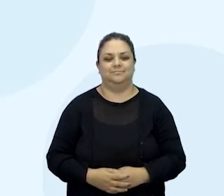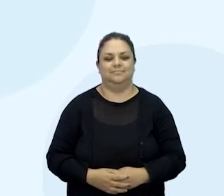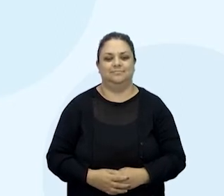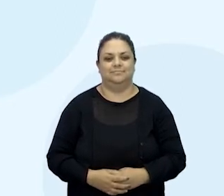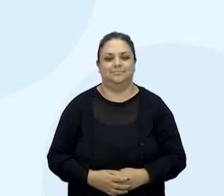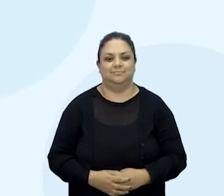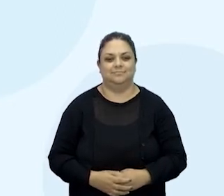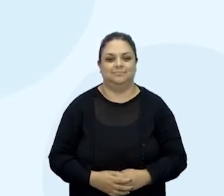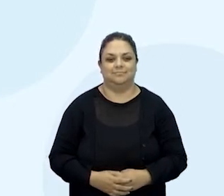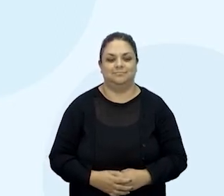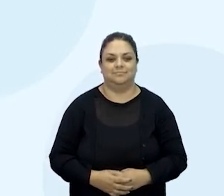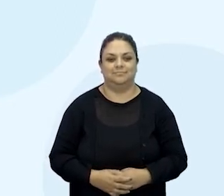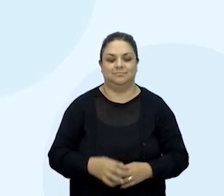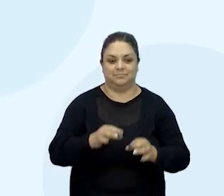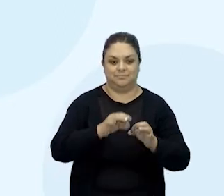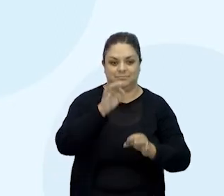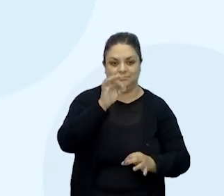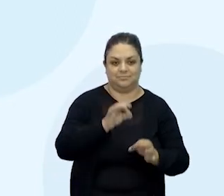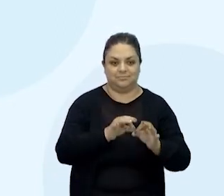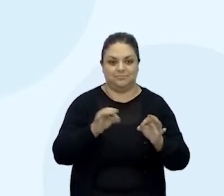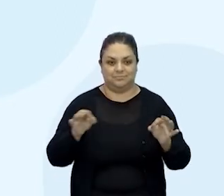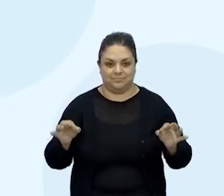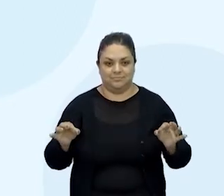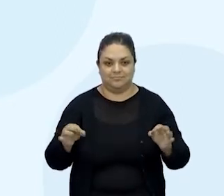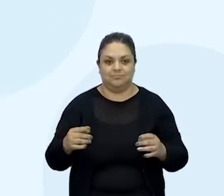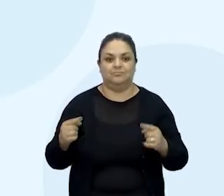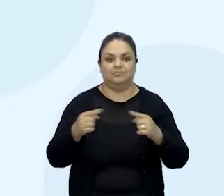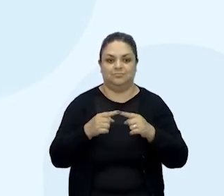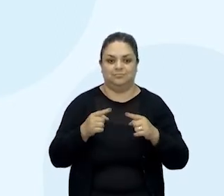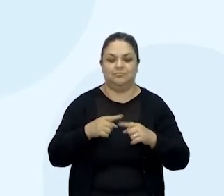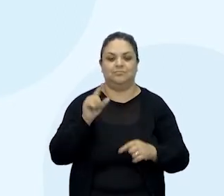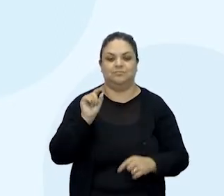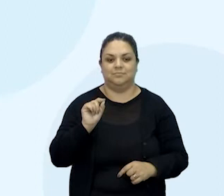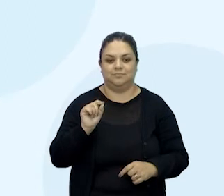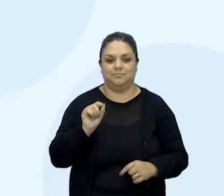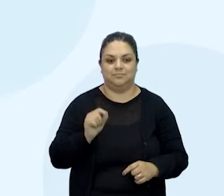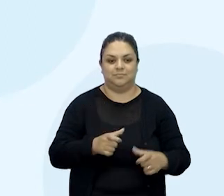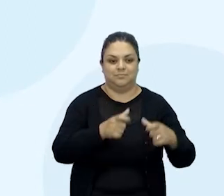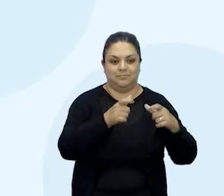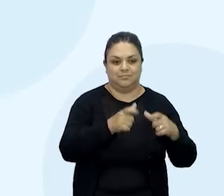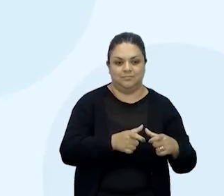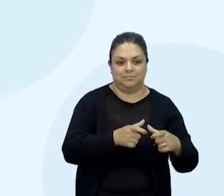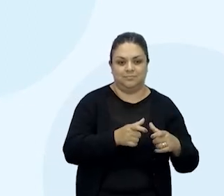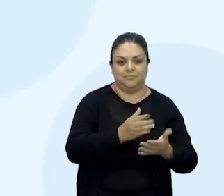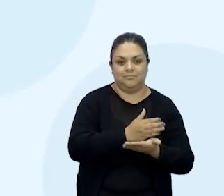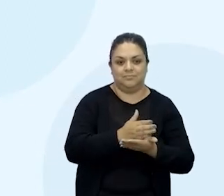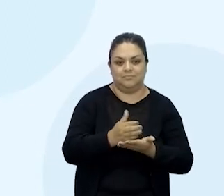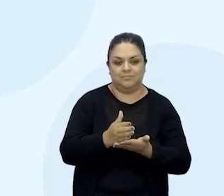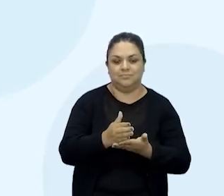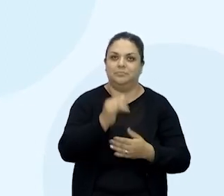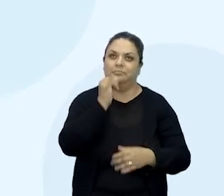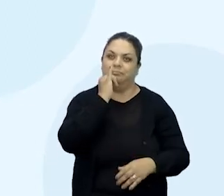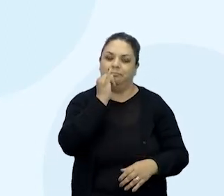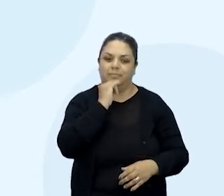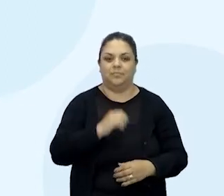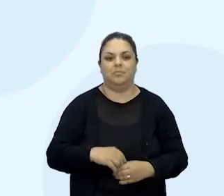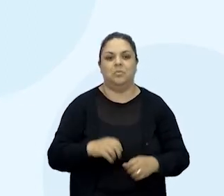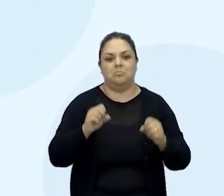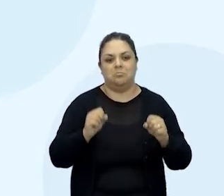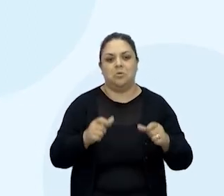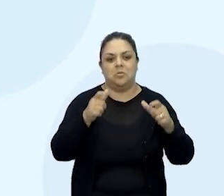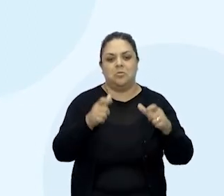escala é um substantivo feminino e pode ser um lugar de arribada e de abastecimento de navios